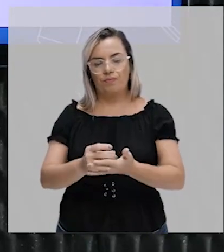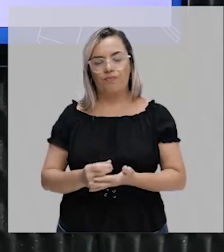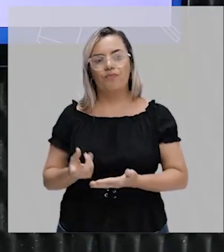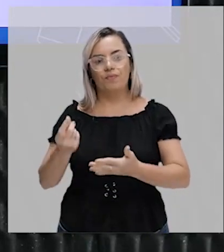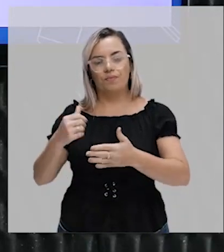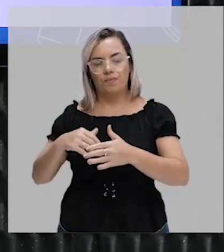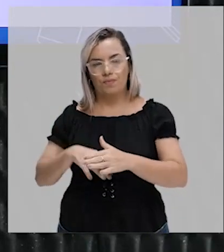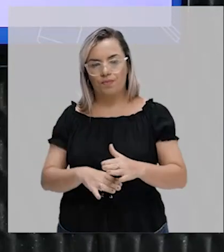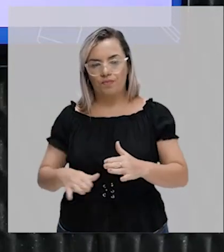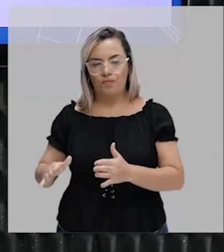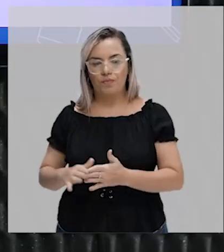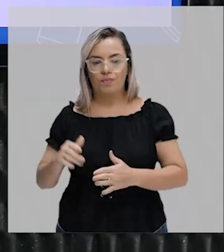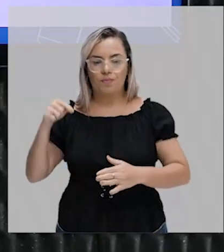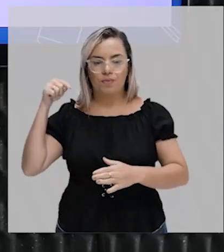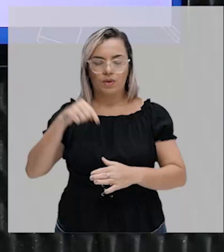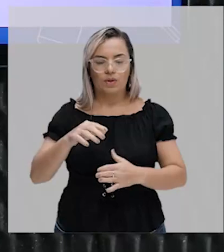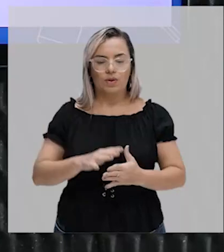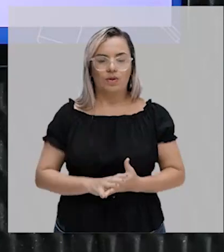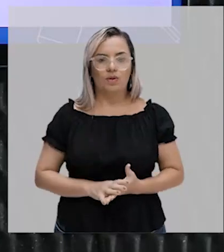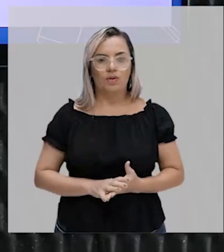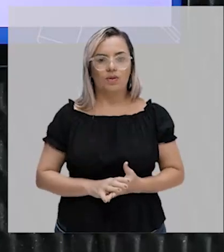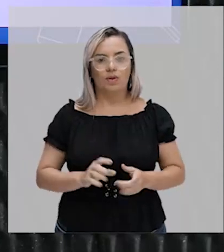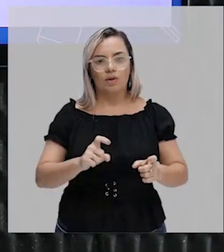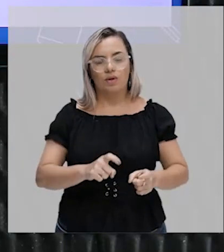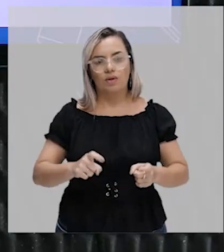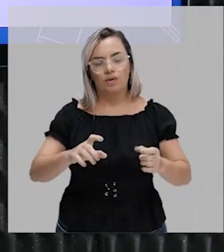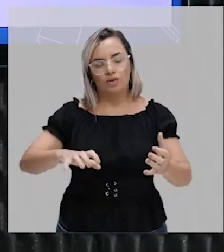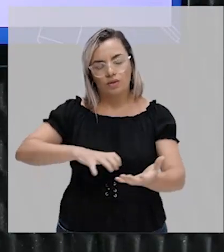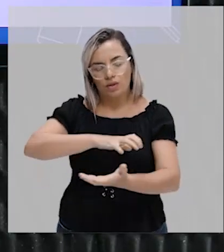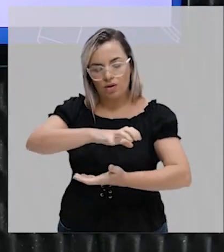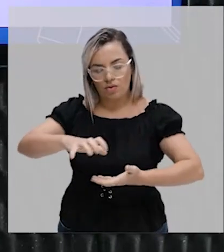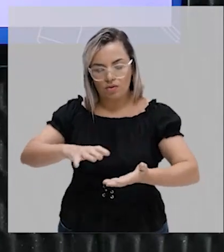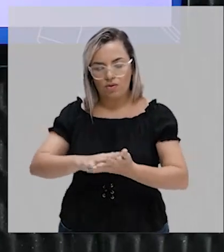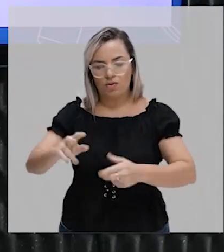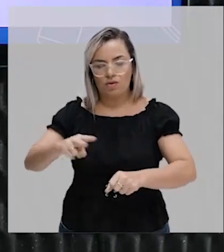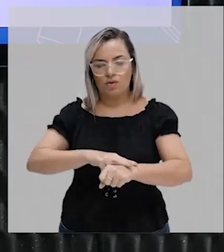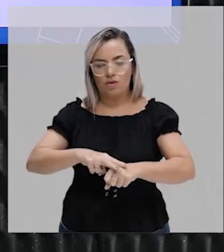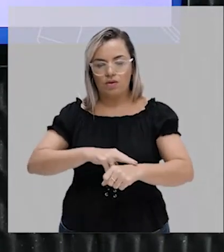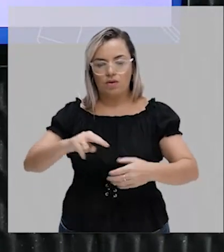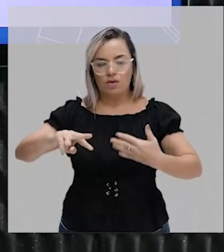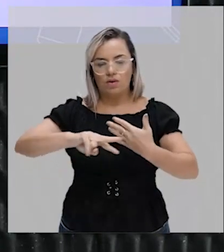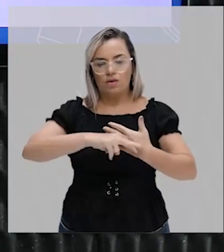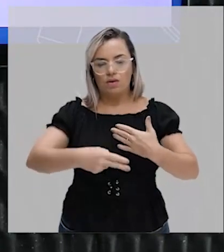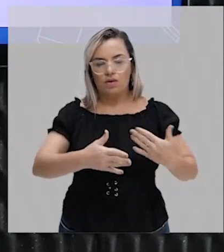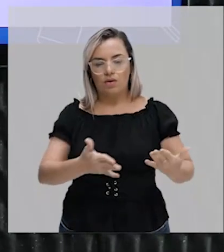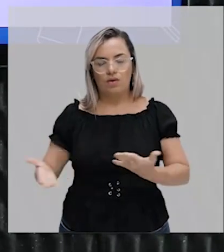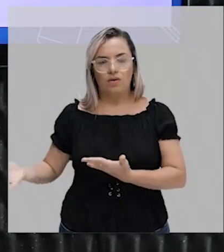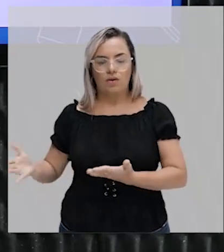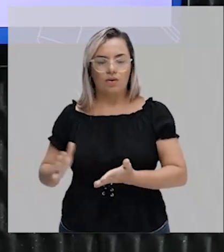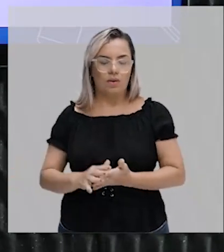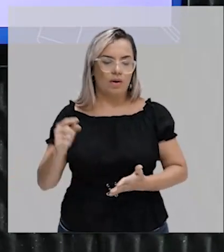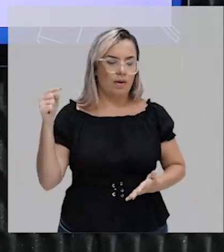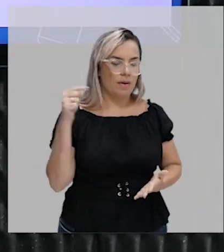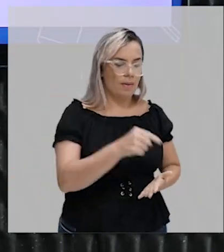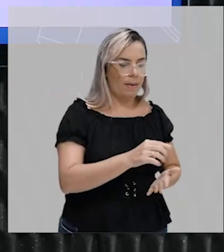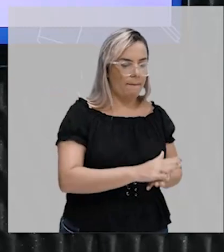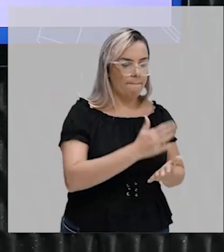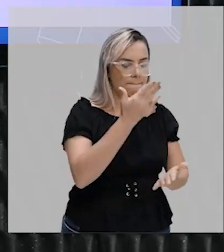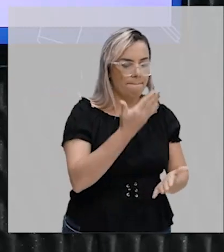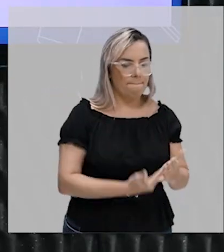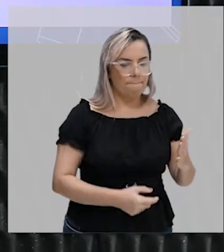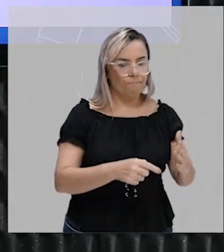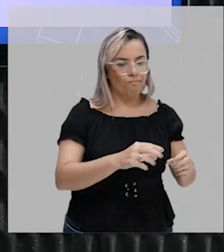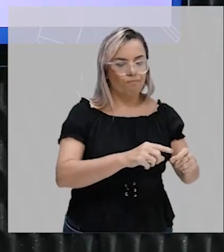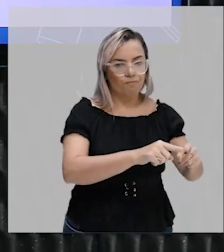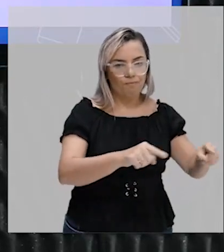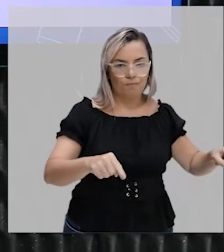inseridos no agronegócio pela Revolução Verde. A consequência direta disso, se o pequeno produtor ele perde a sua